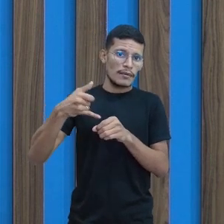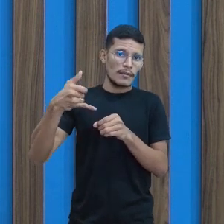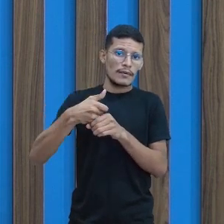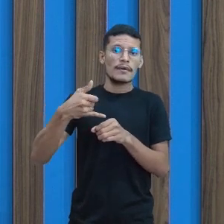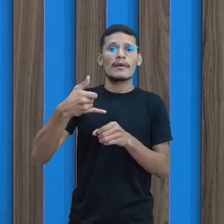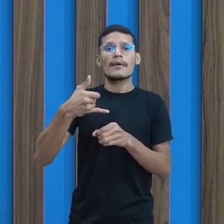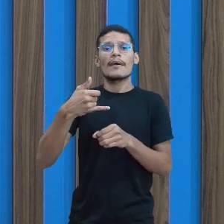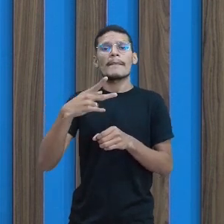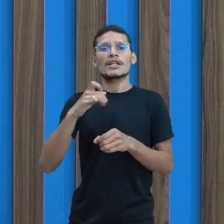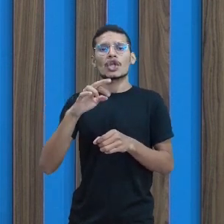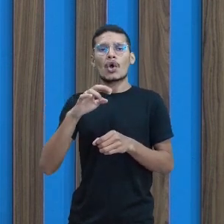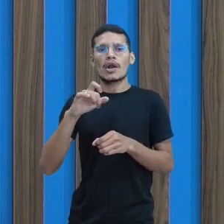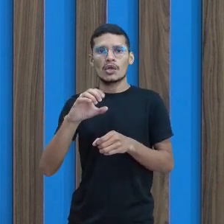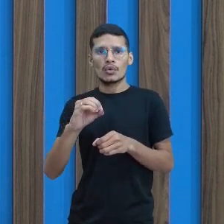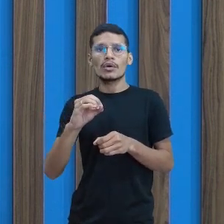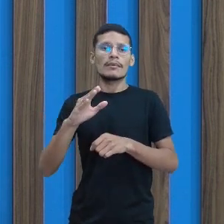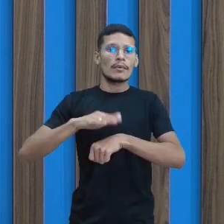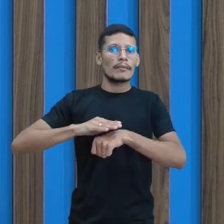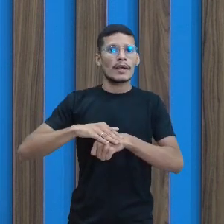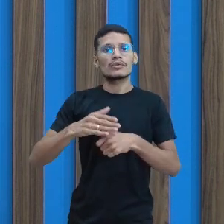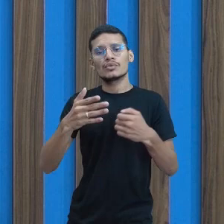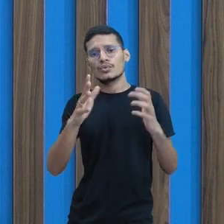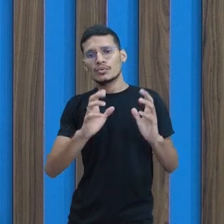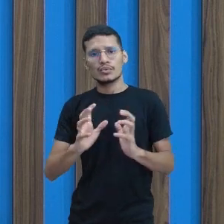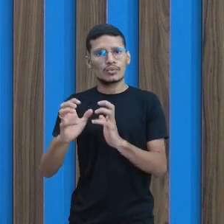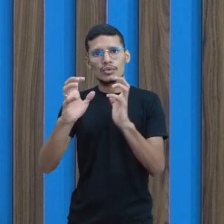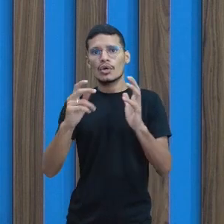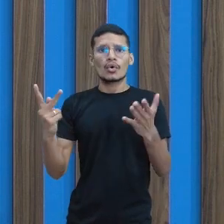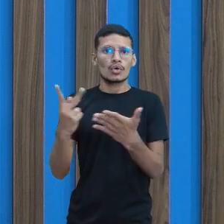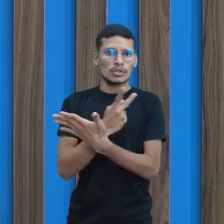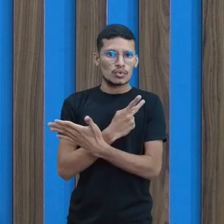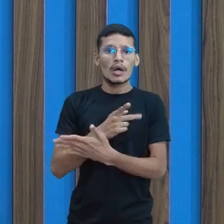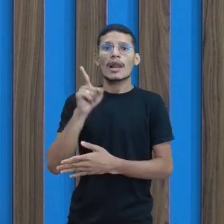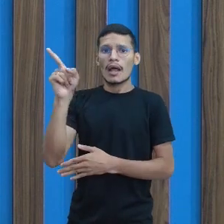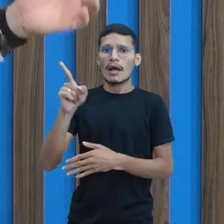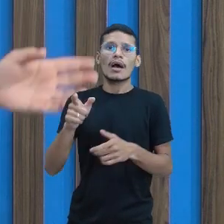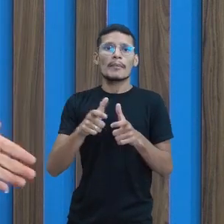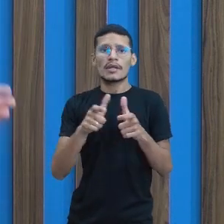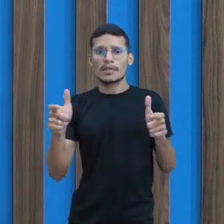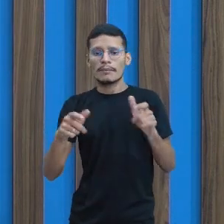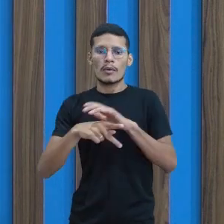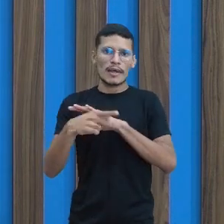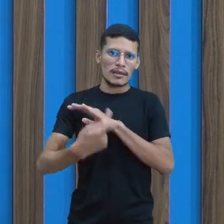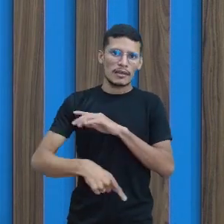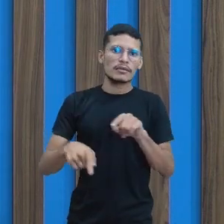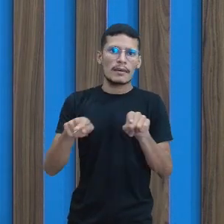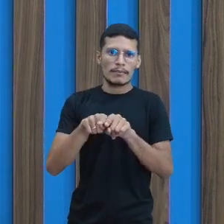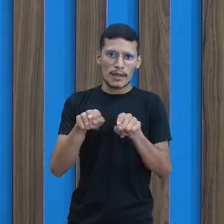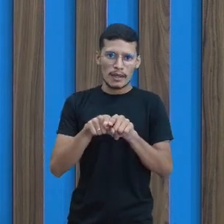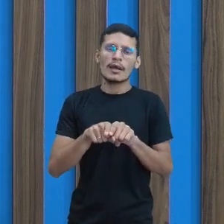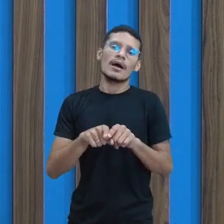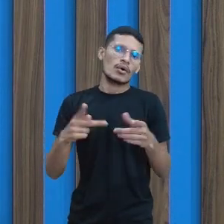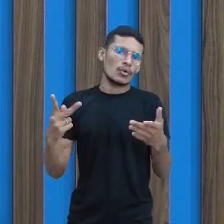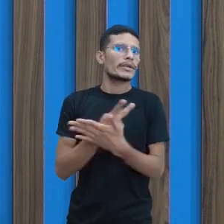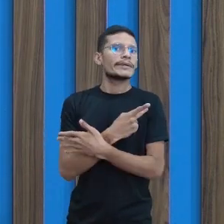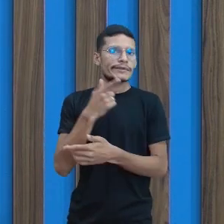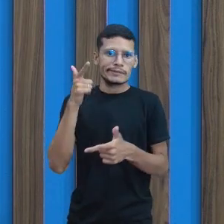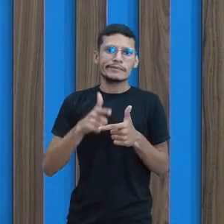que o conflito ele continua lá, aumentou o barril lá, vai aumentar aqui também e isso reflete,